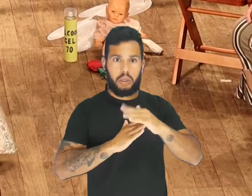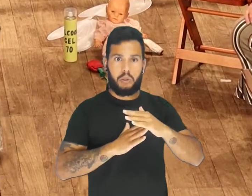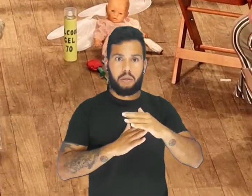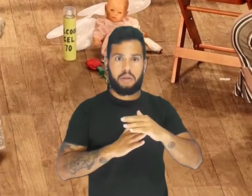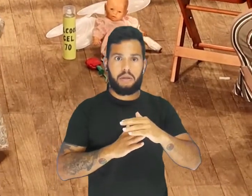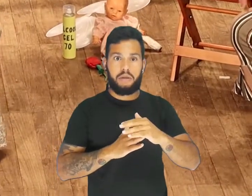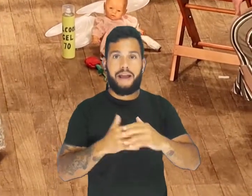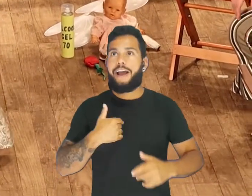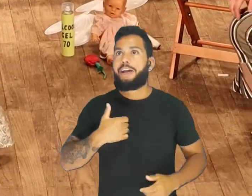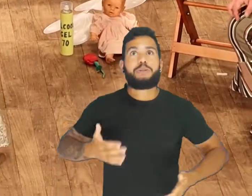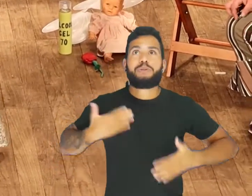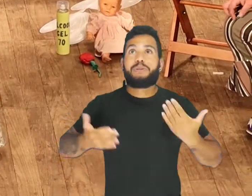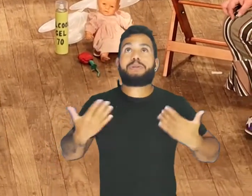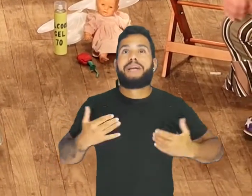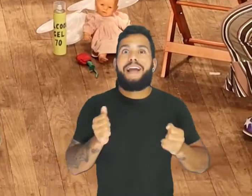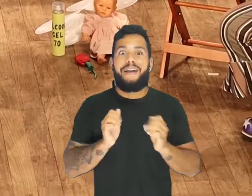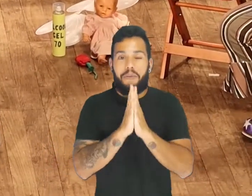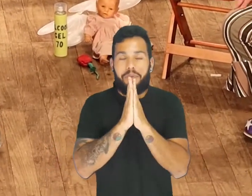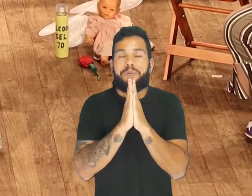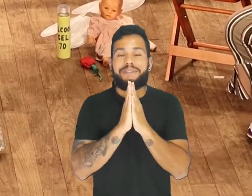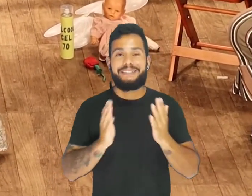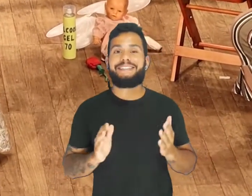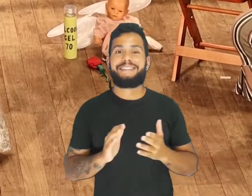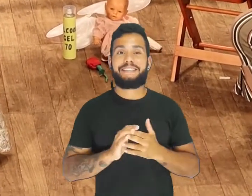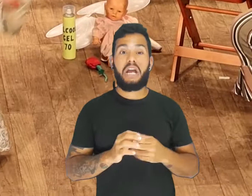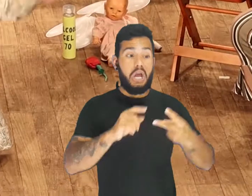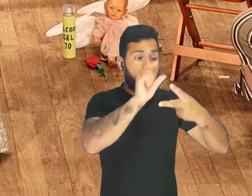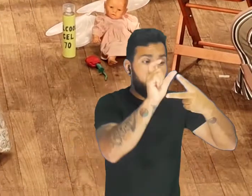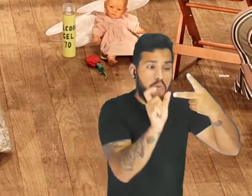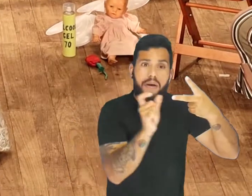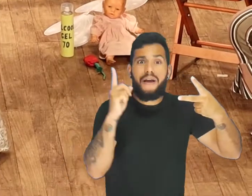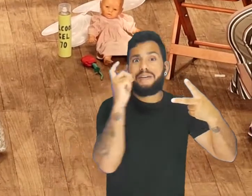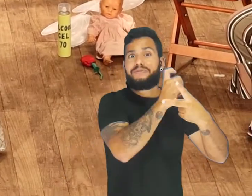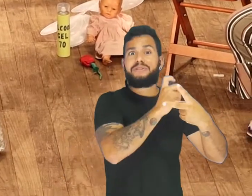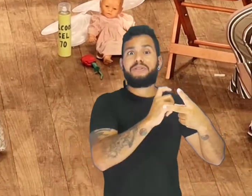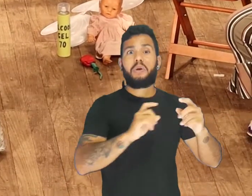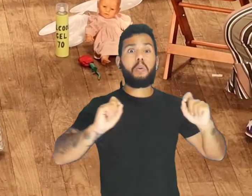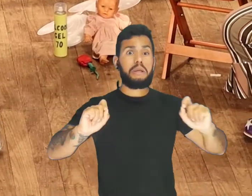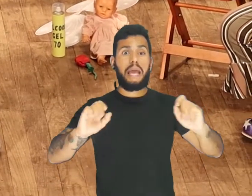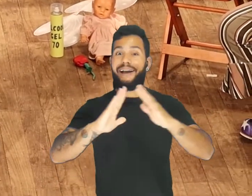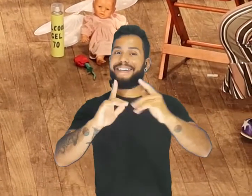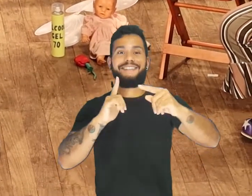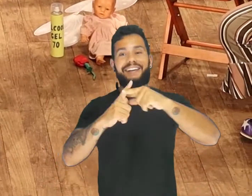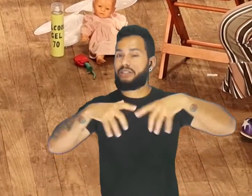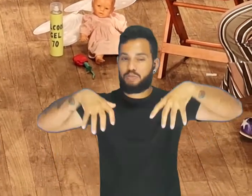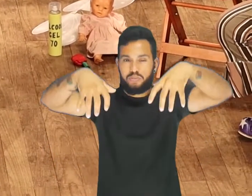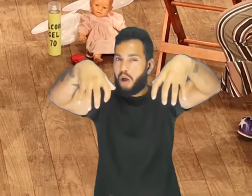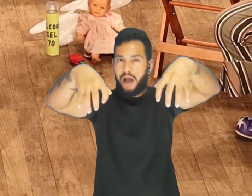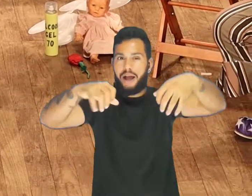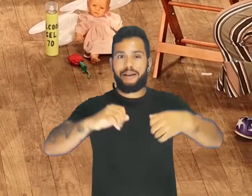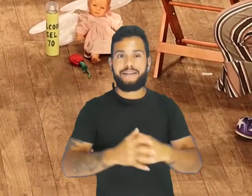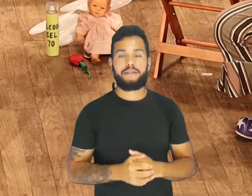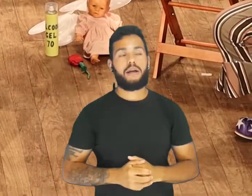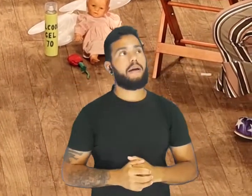Deu? Um minuto, um segundo? Deu! O que é isso aí? Eu tô empolgada. É que duas palavras difíceis.